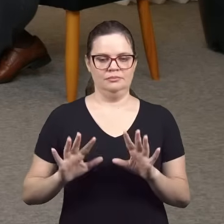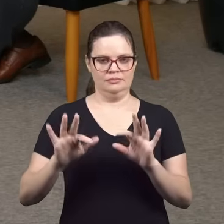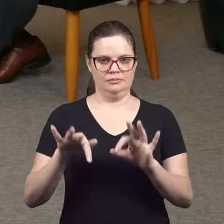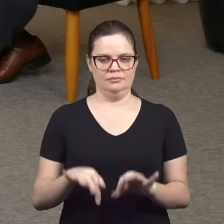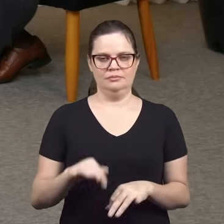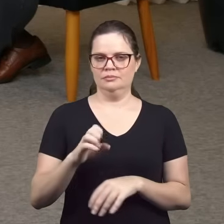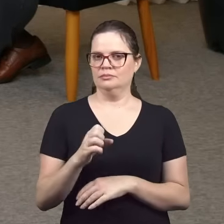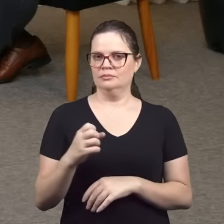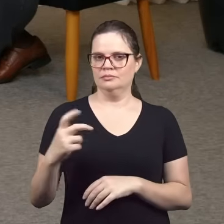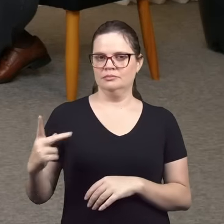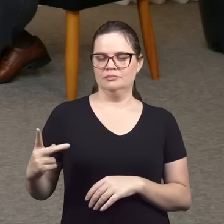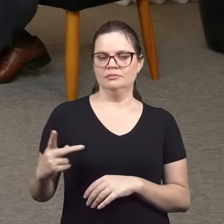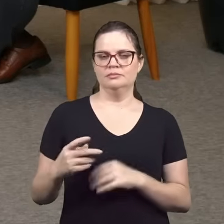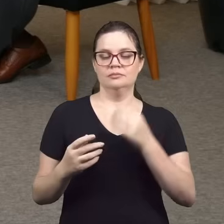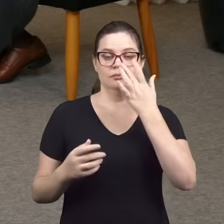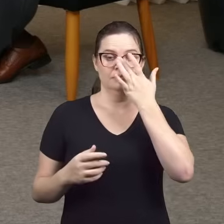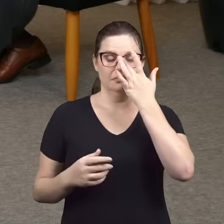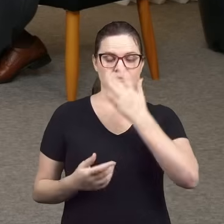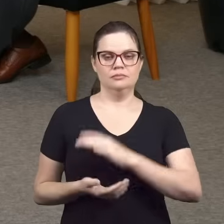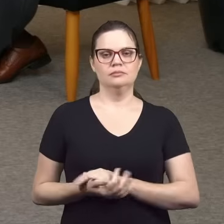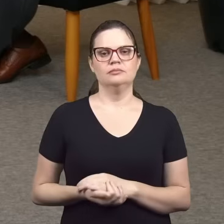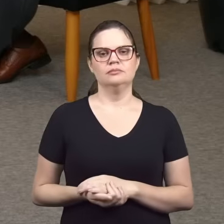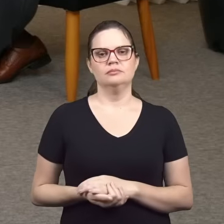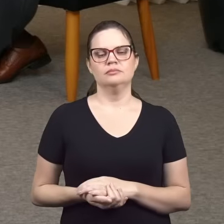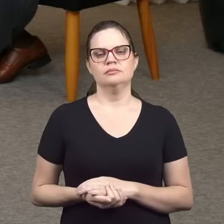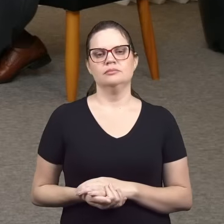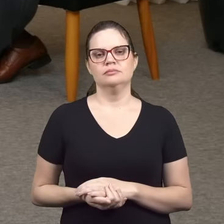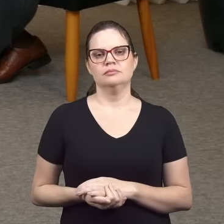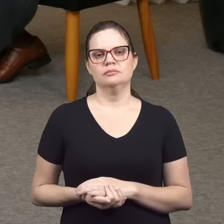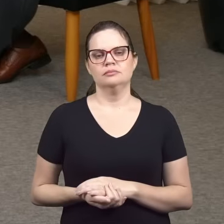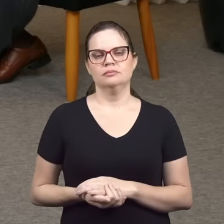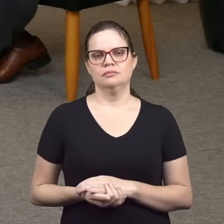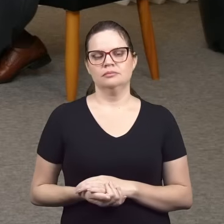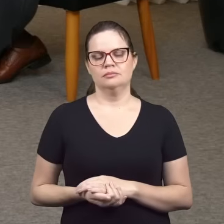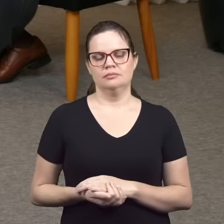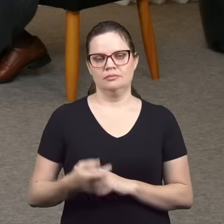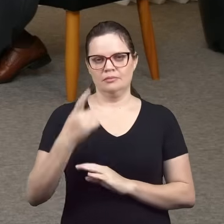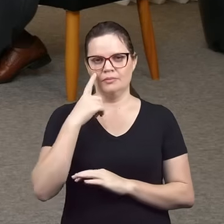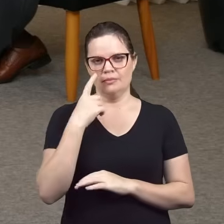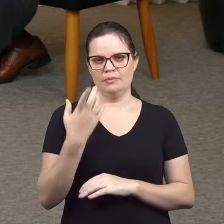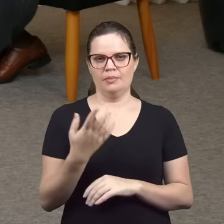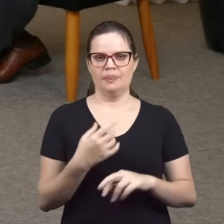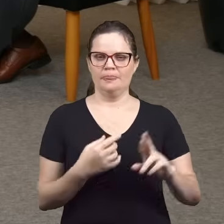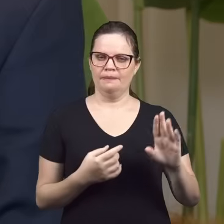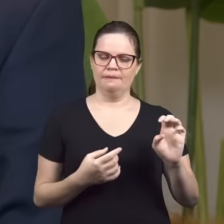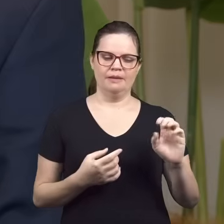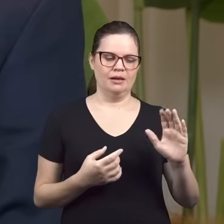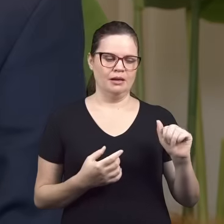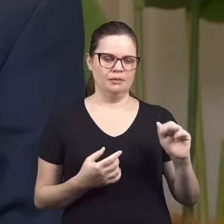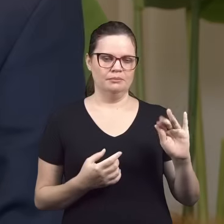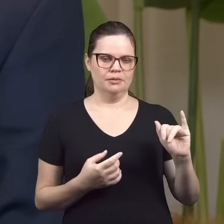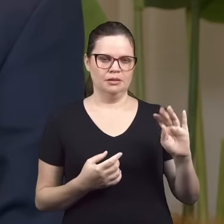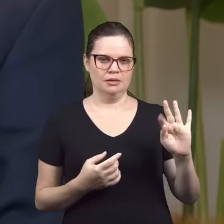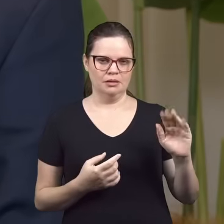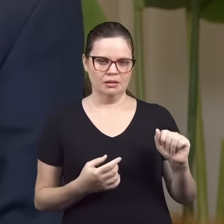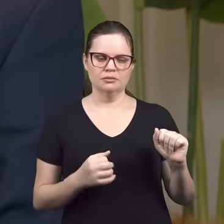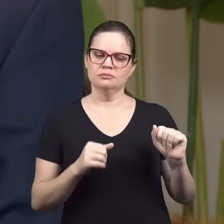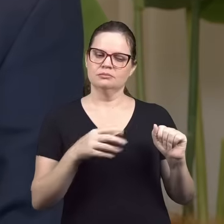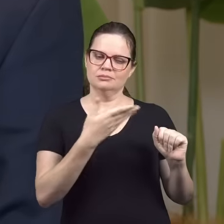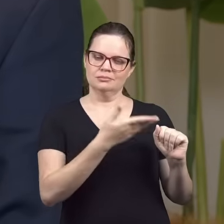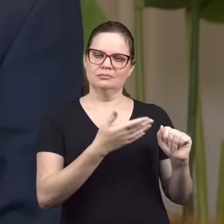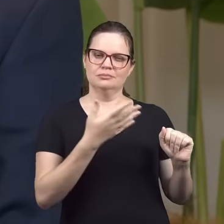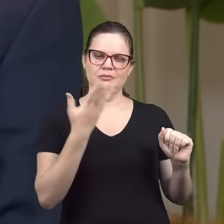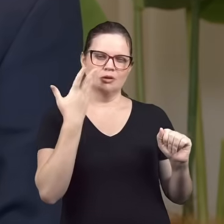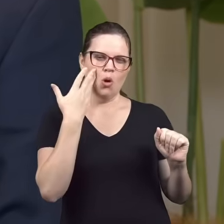nosso programa, desse episódio, o exemplo dos recabitas, que possa também